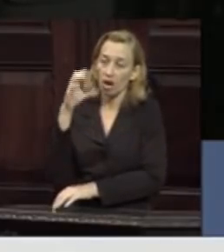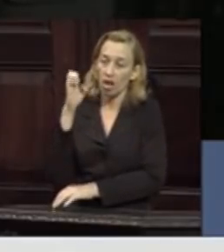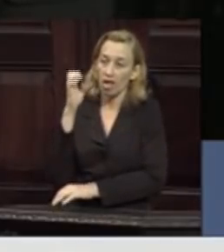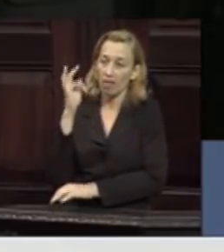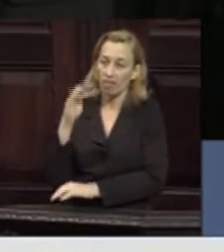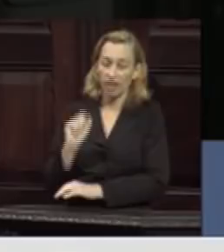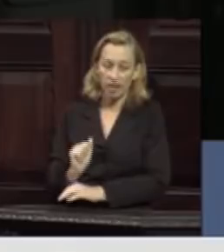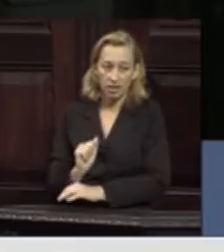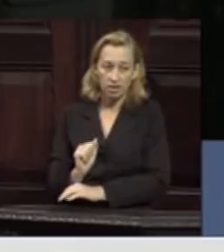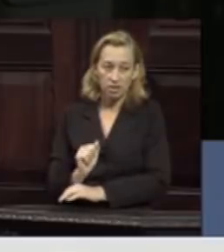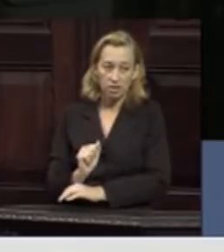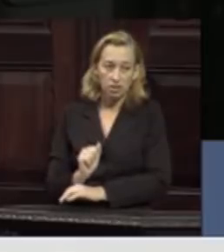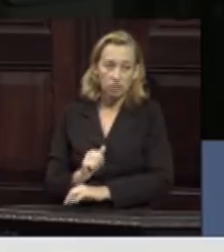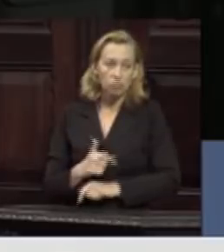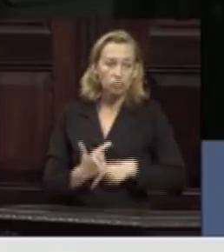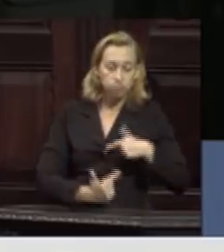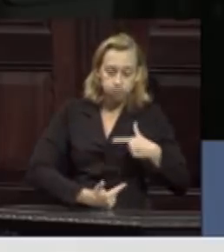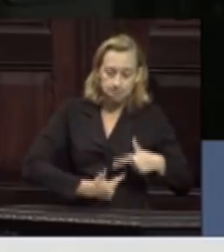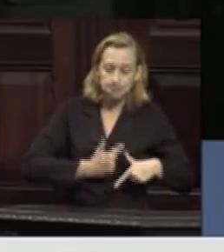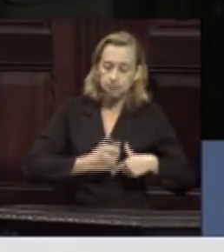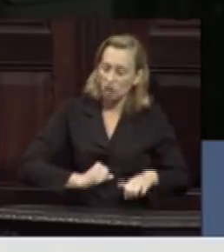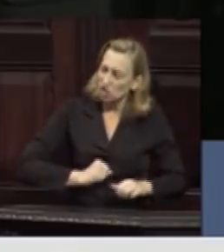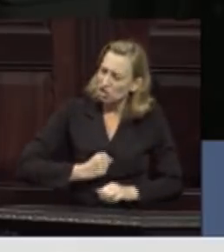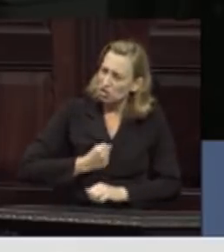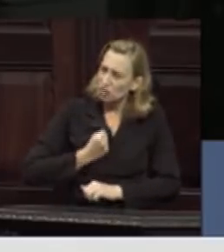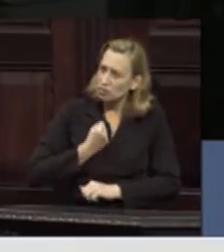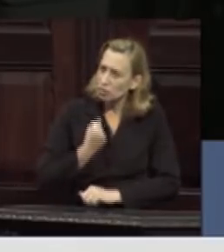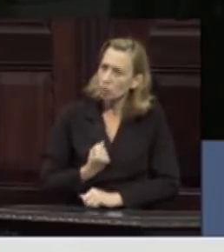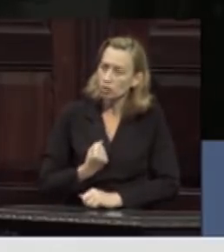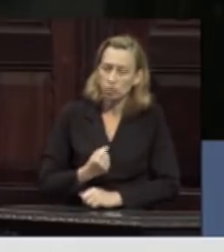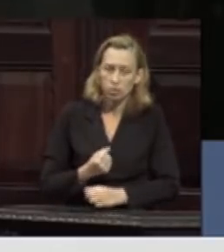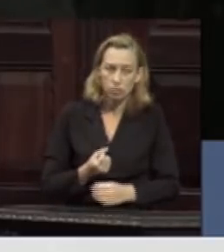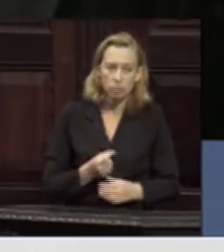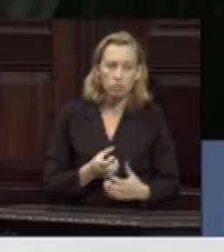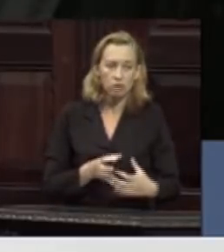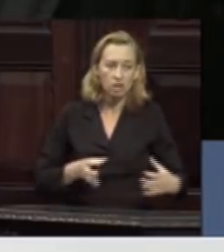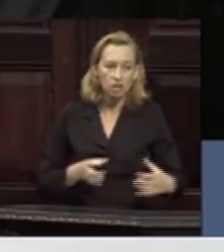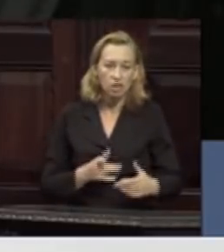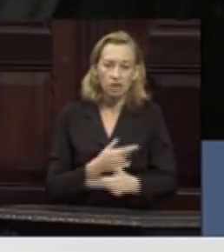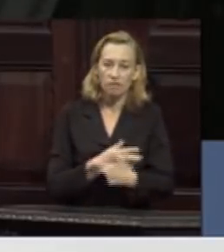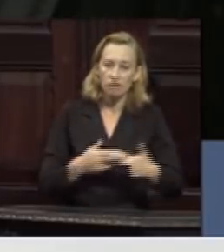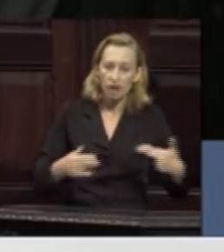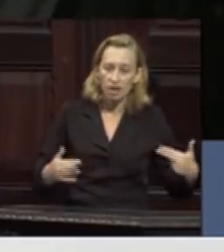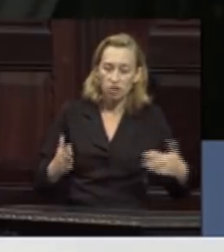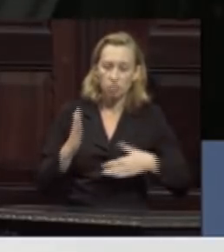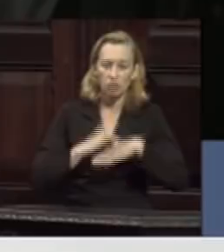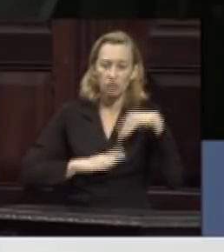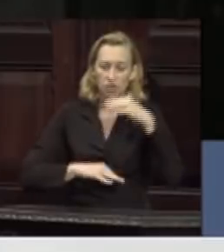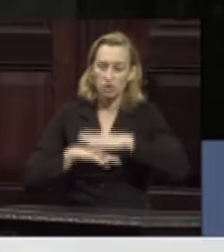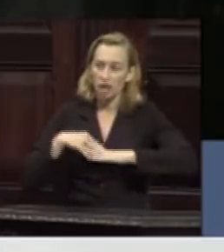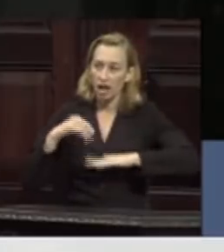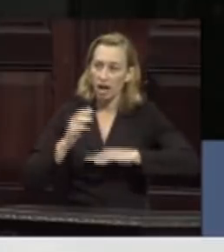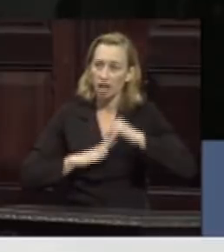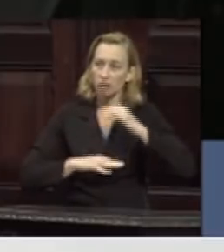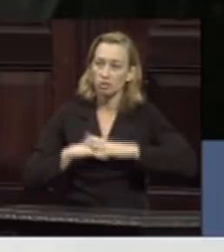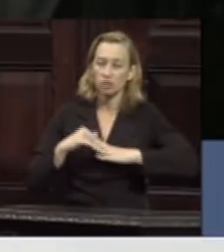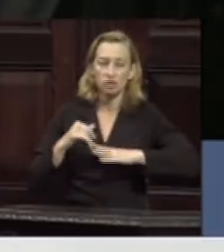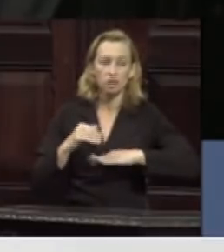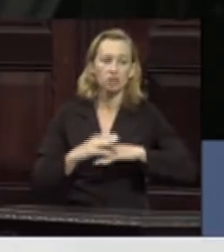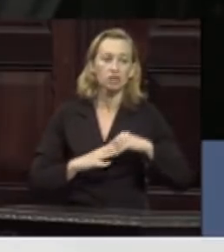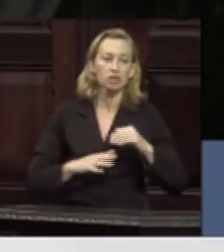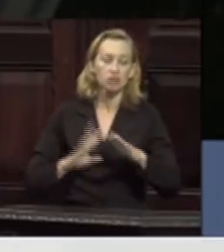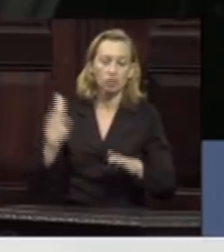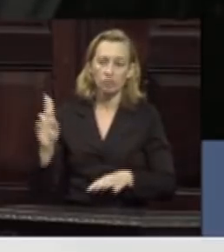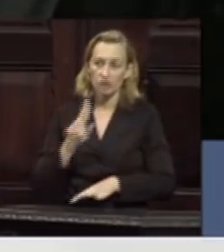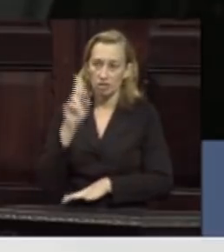esforço muito grande de vários atores, os profissionais das universidades, os reitores e a